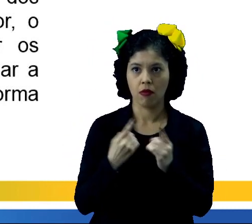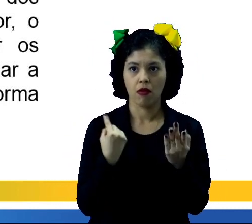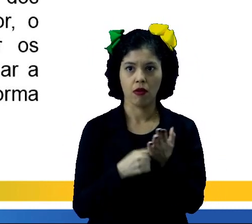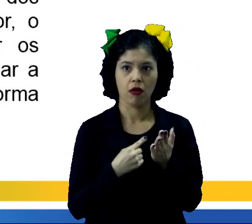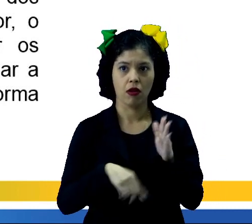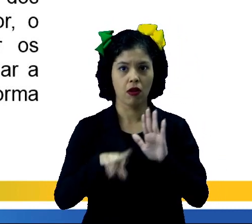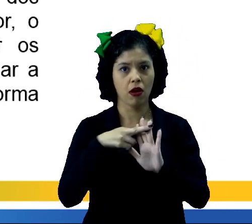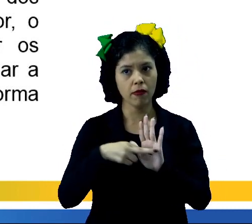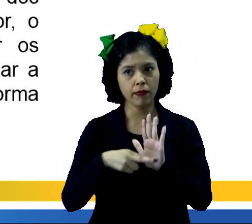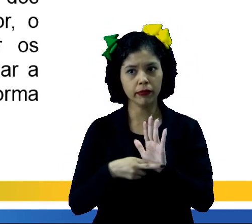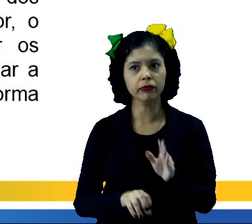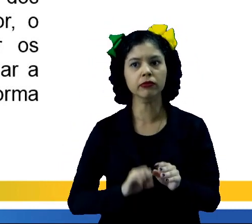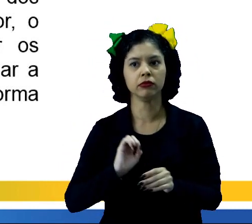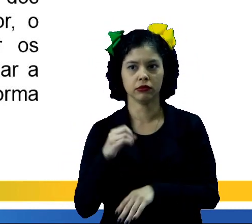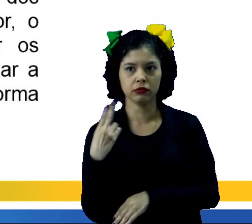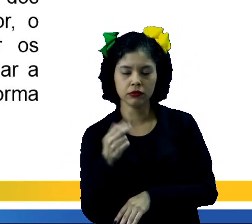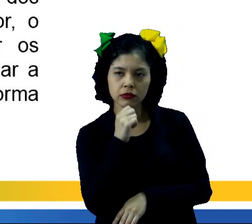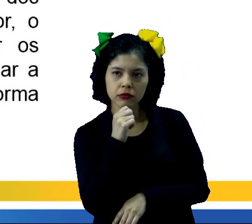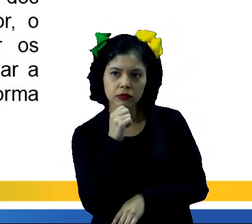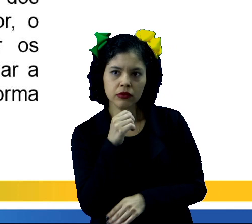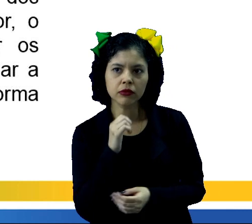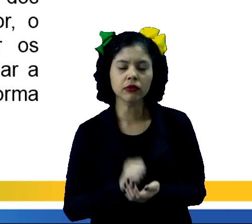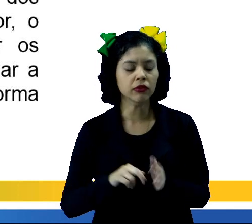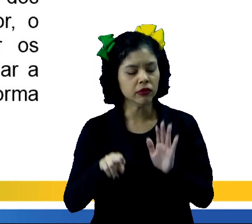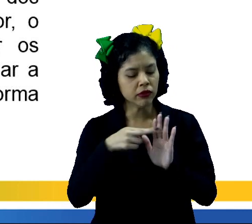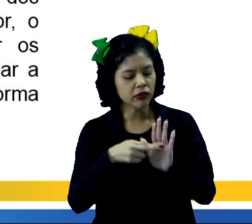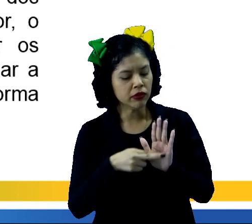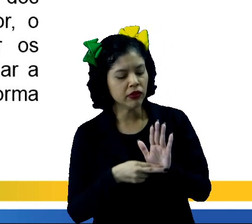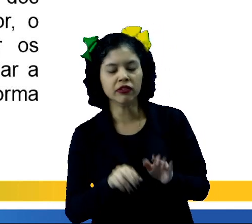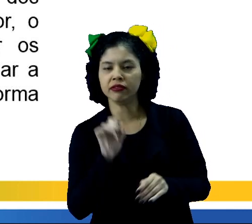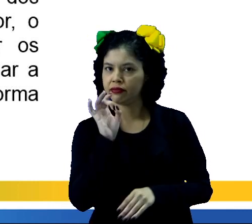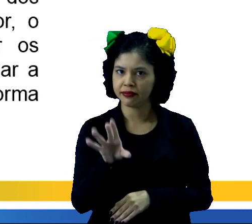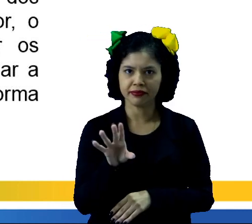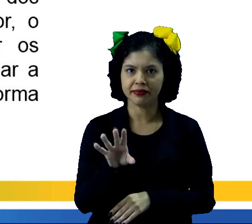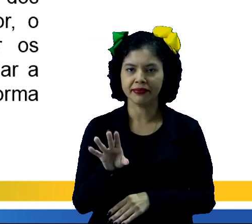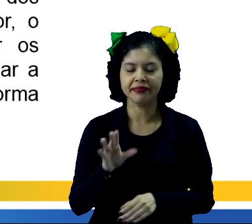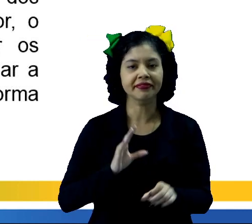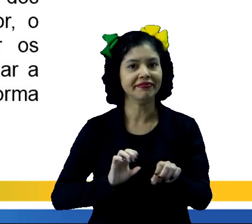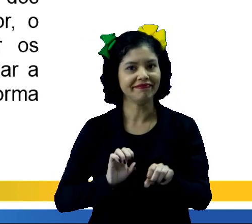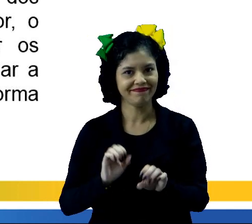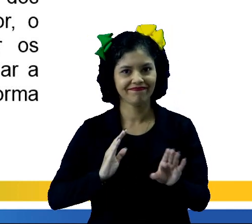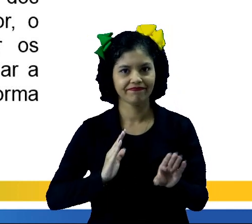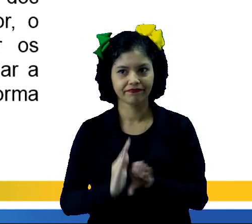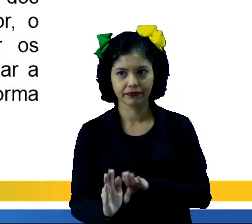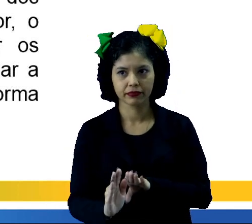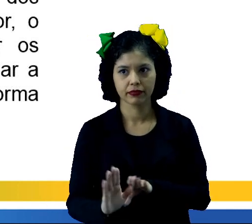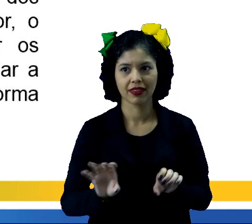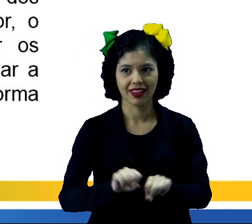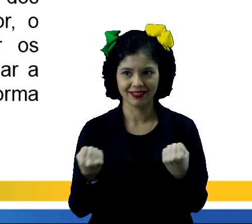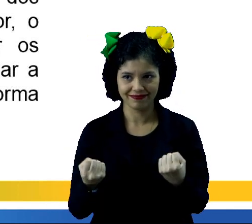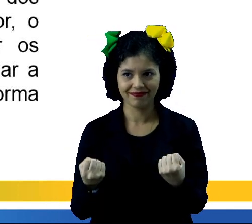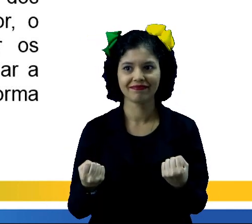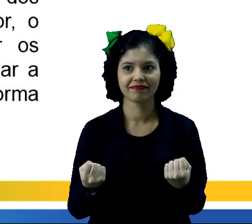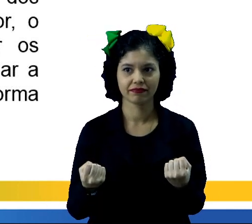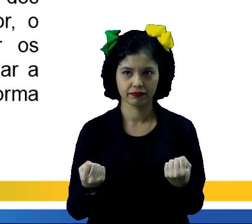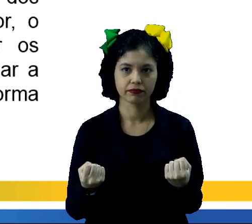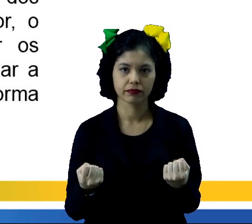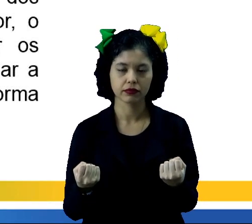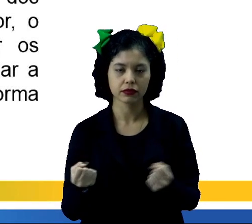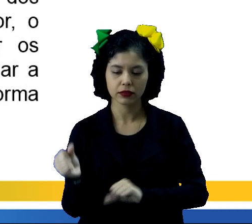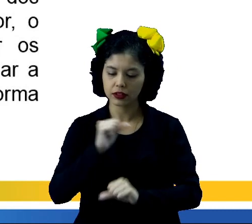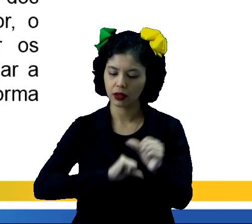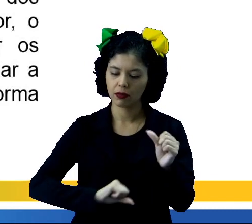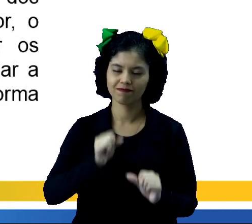agenda colonizadora. Contudo, ao se adequar a esse padrão, ele não apenas rompe o discurso, mas se transforma em